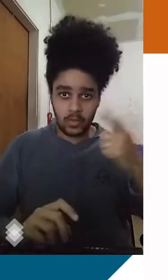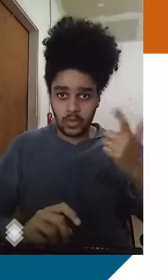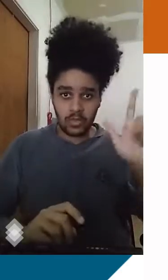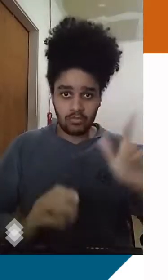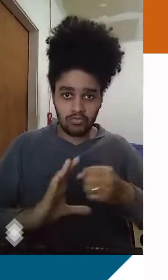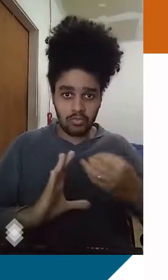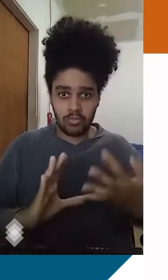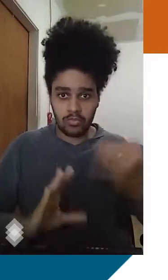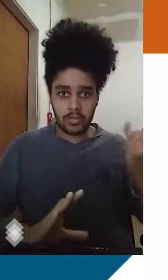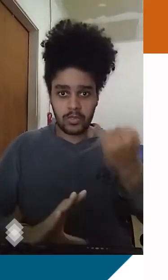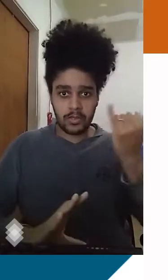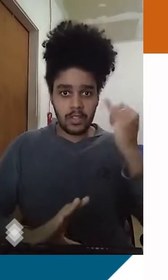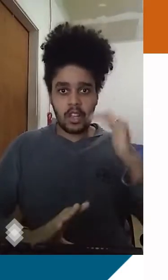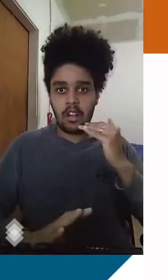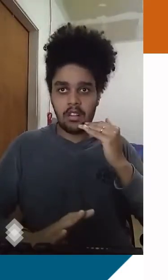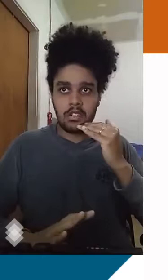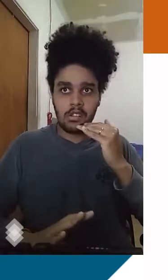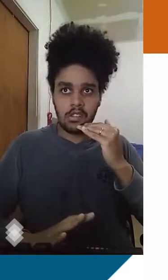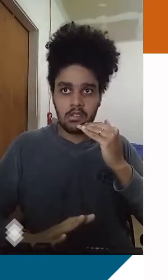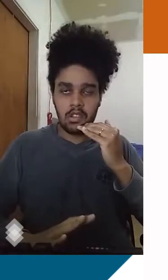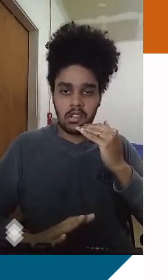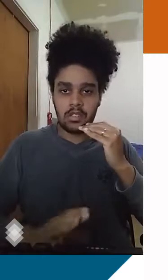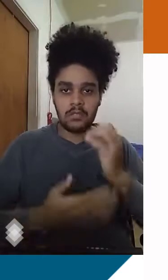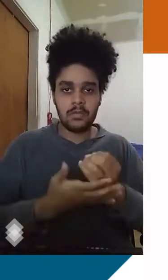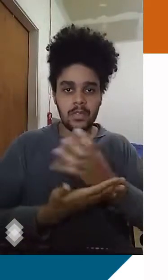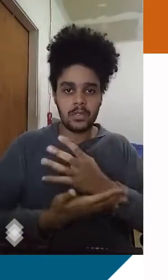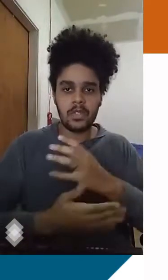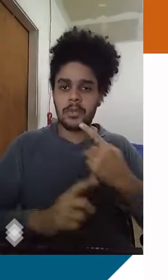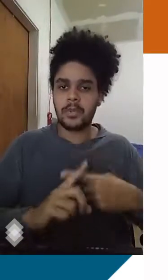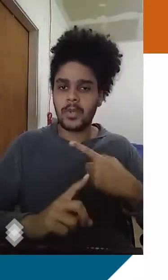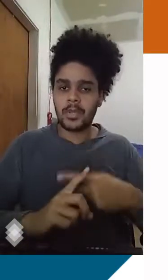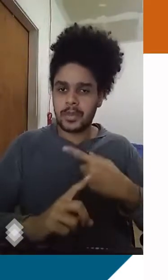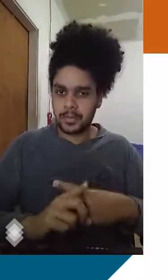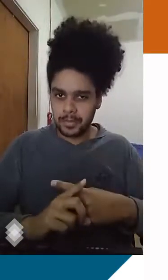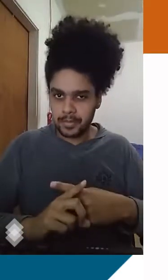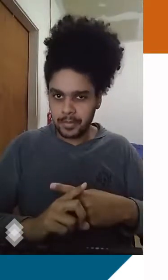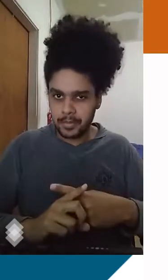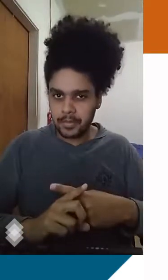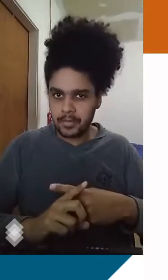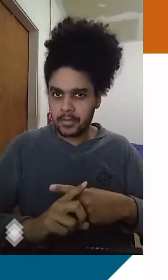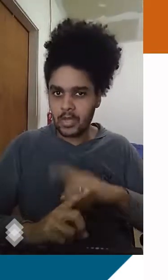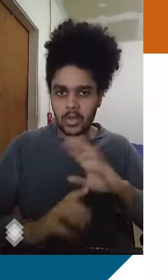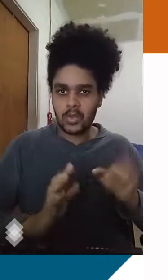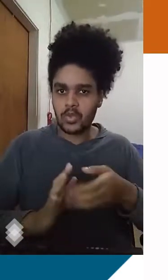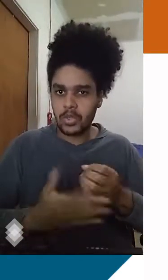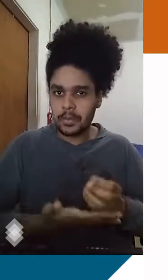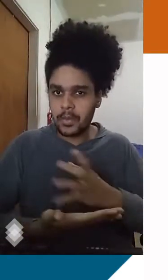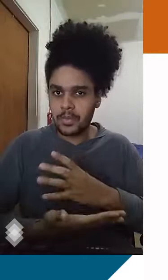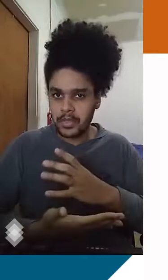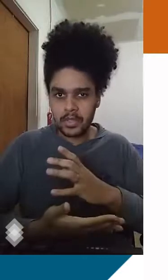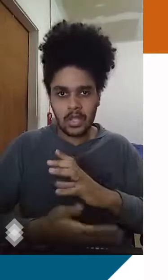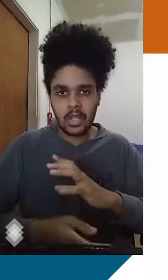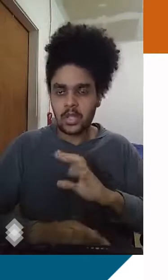uma outra característica importante são as deformações das projeções. Por quê?